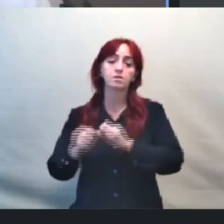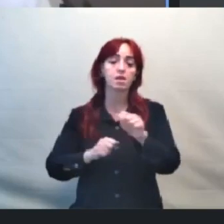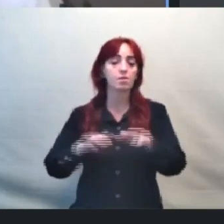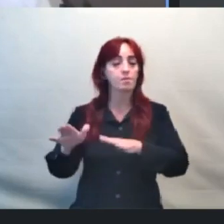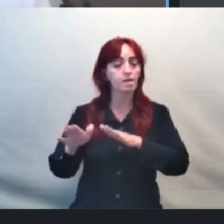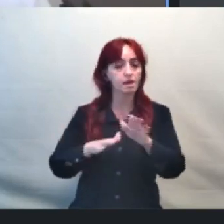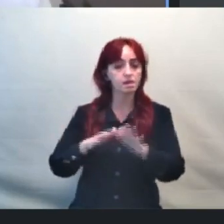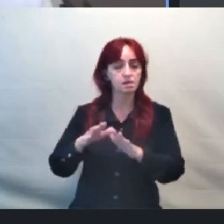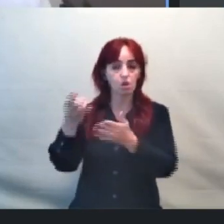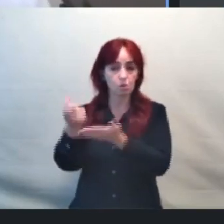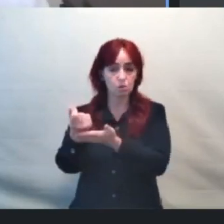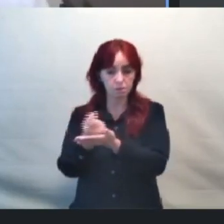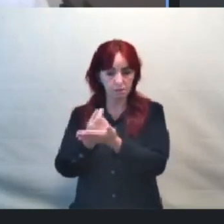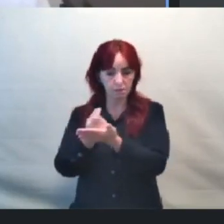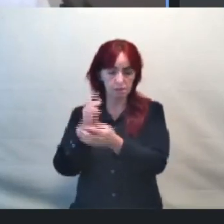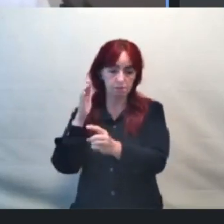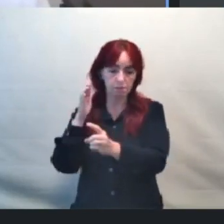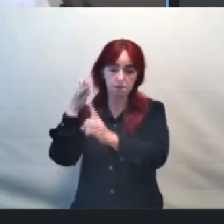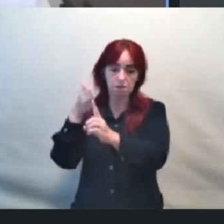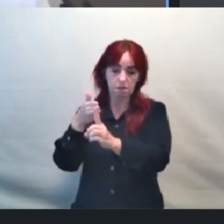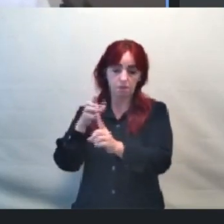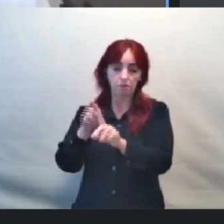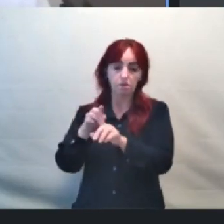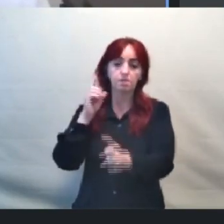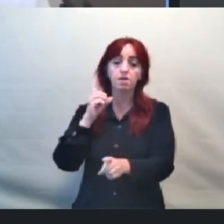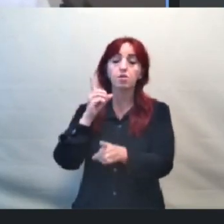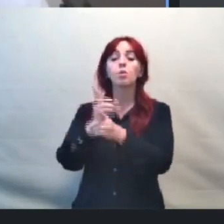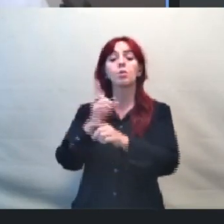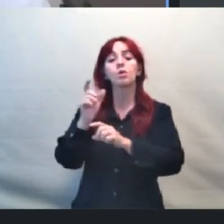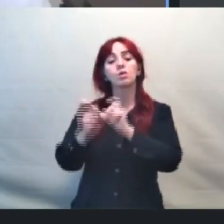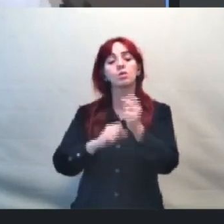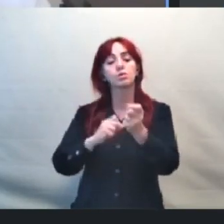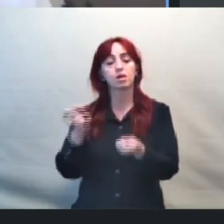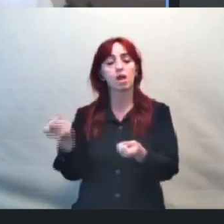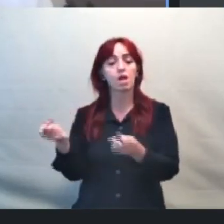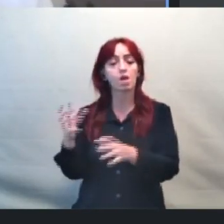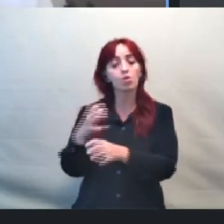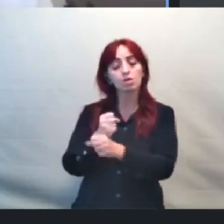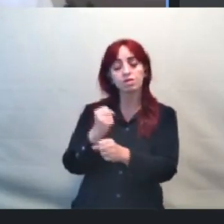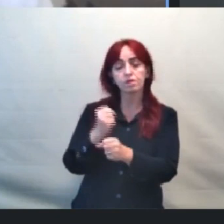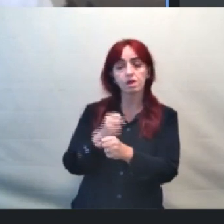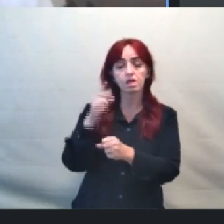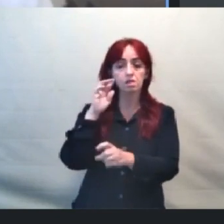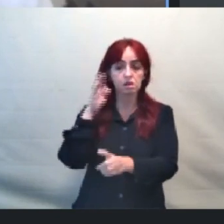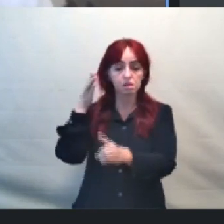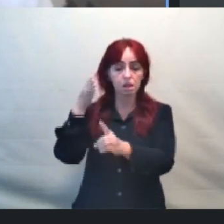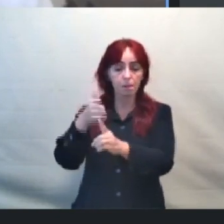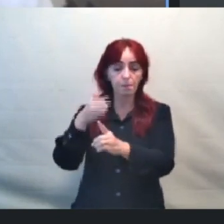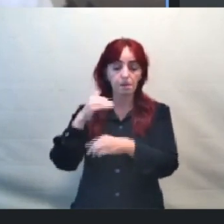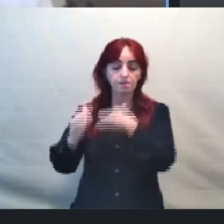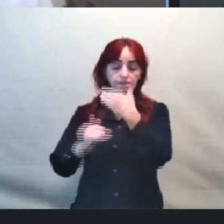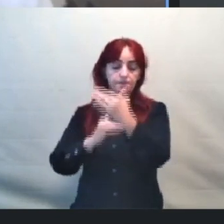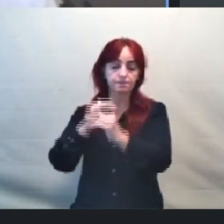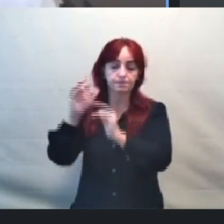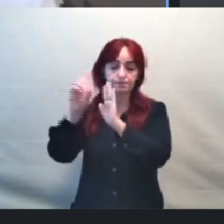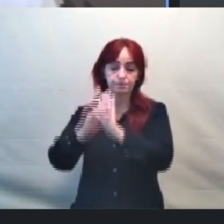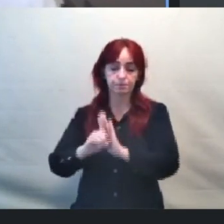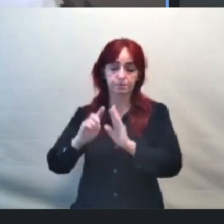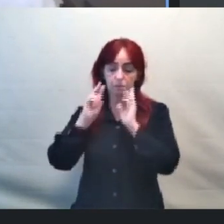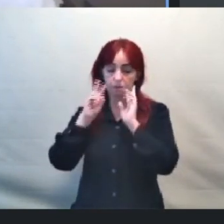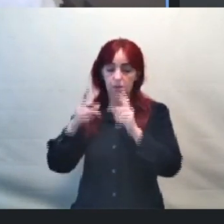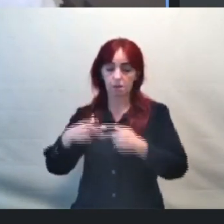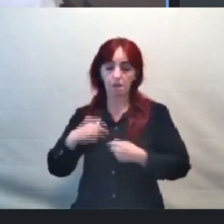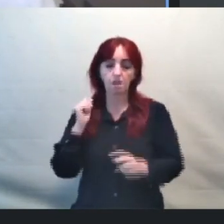ação orçamentária, a gente encontra, então, a quantificação dessas metas voltadas para a promoção de direitos humanos. Na perspectiva